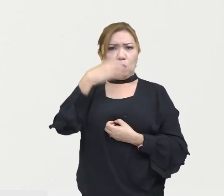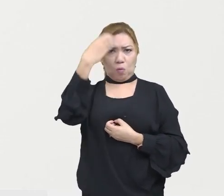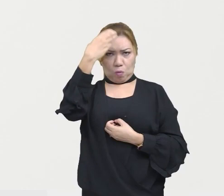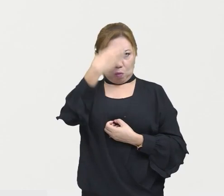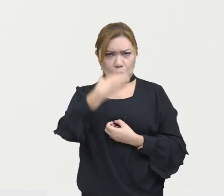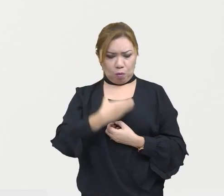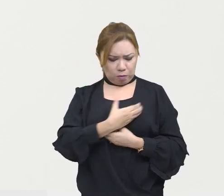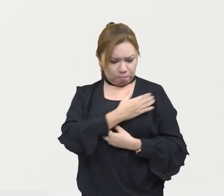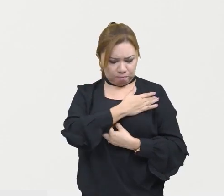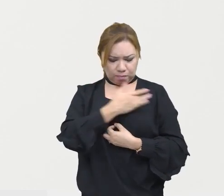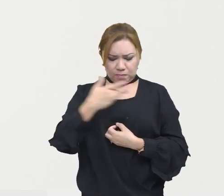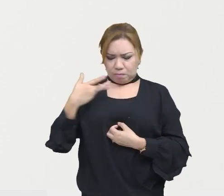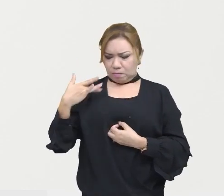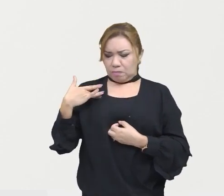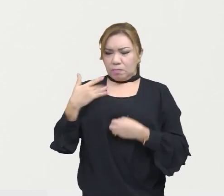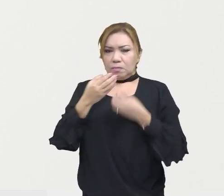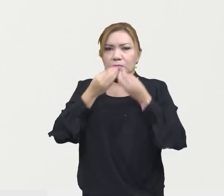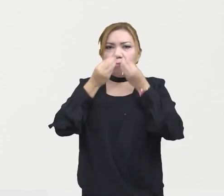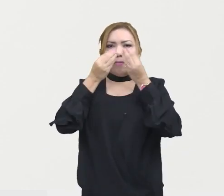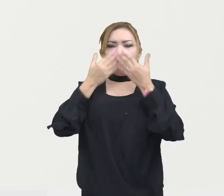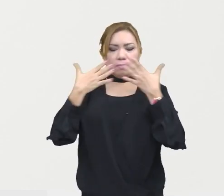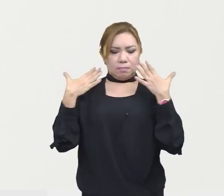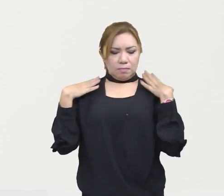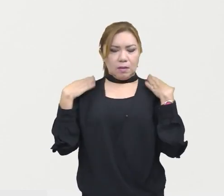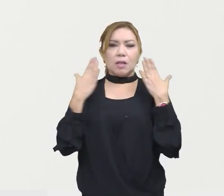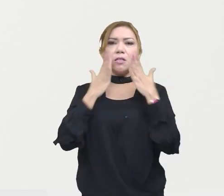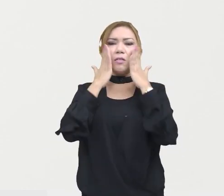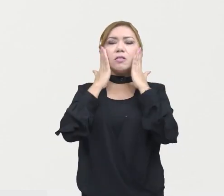ele é essencial, principalmente no início.